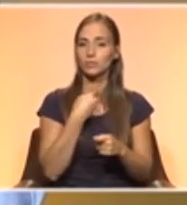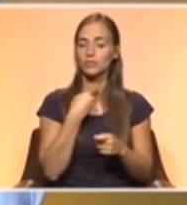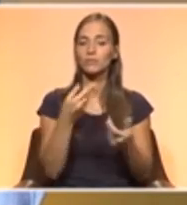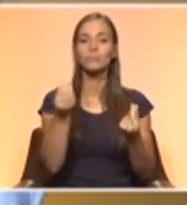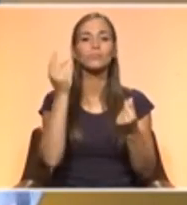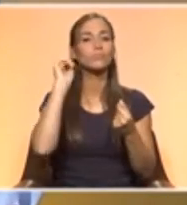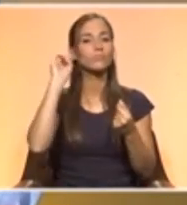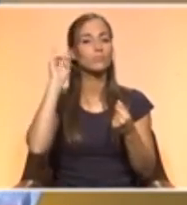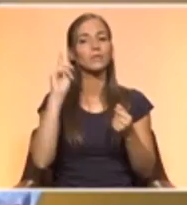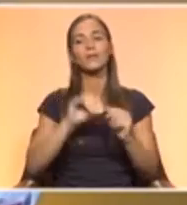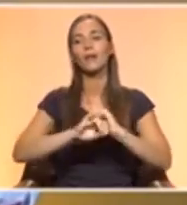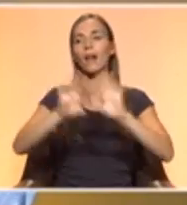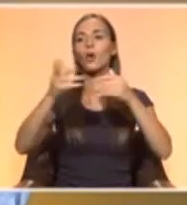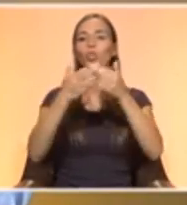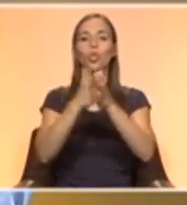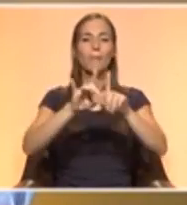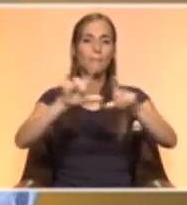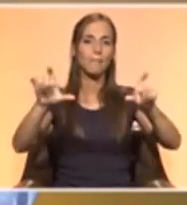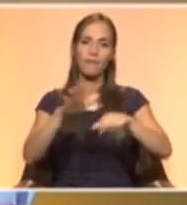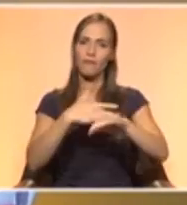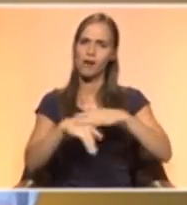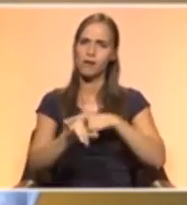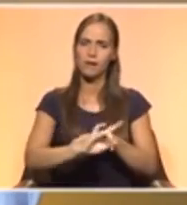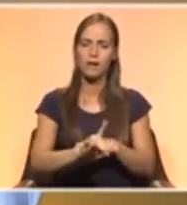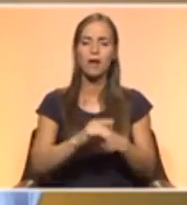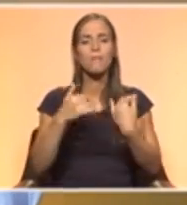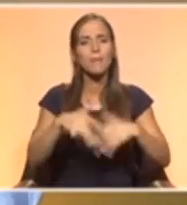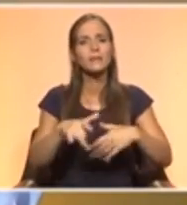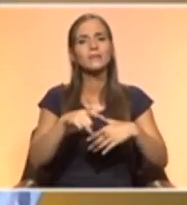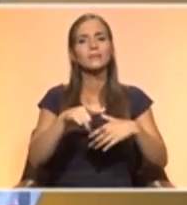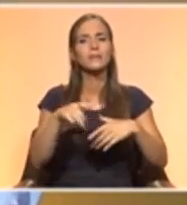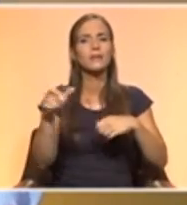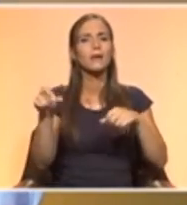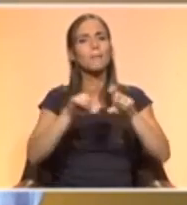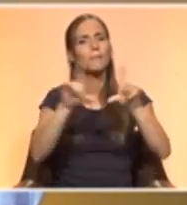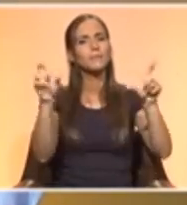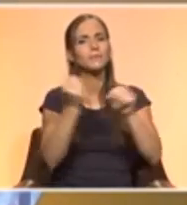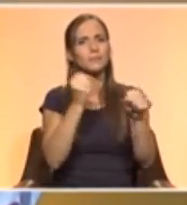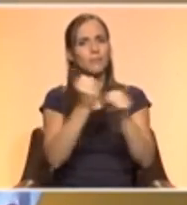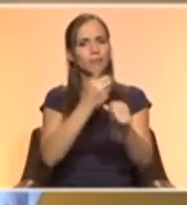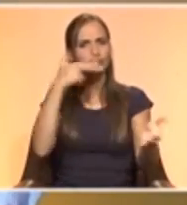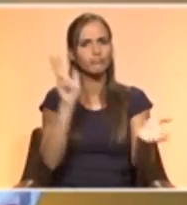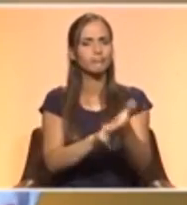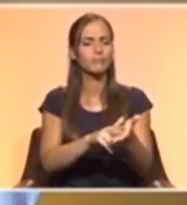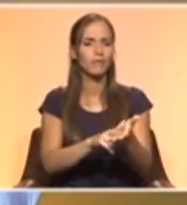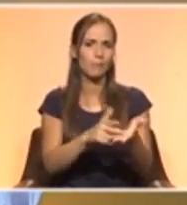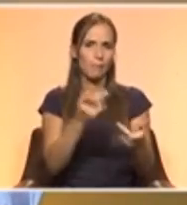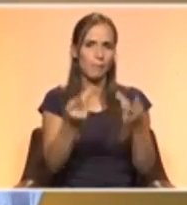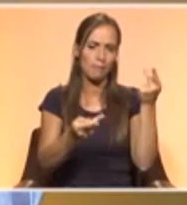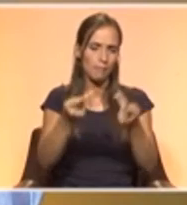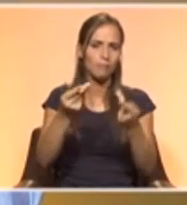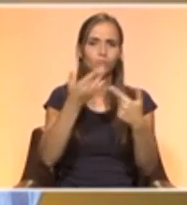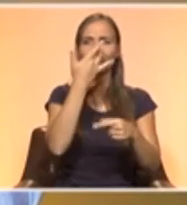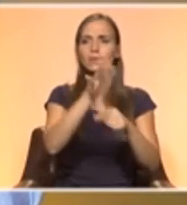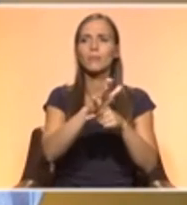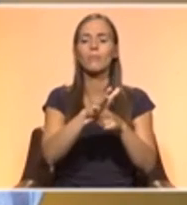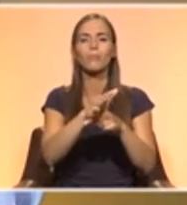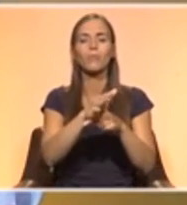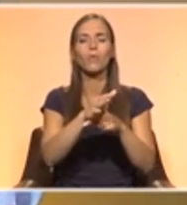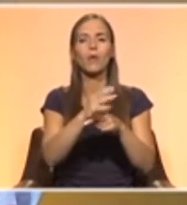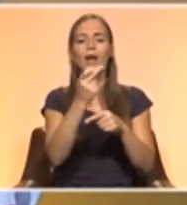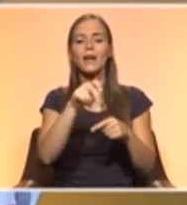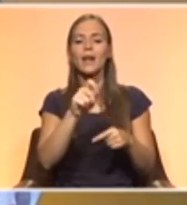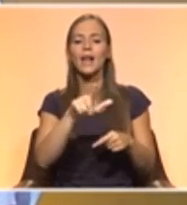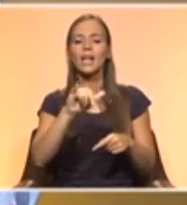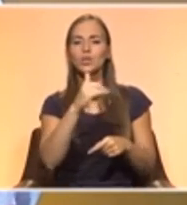obviamente que nem todas as empresas o fazem mas as que trabalham a sério medem Existem várias ferramentas como o Analytics E tantas outras em que se consegue ter uma